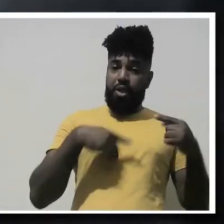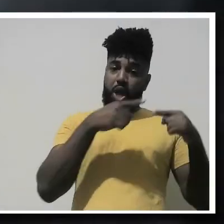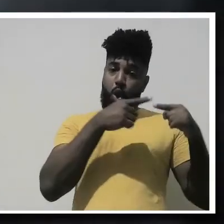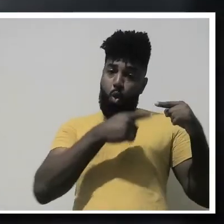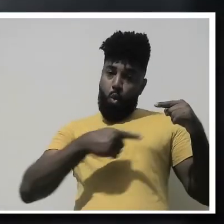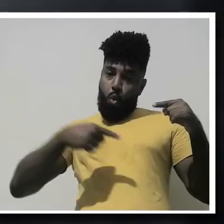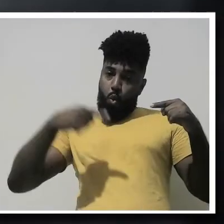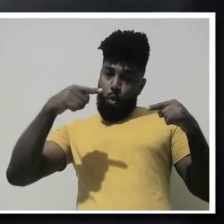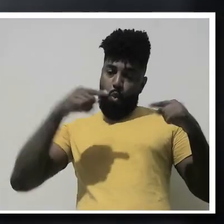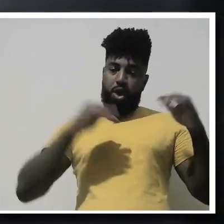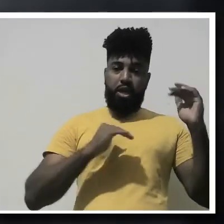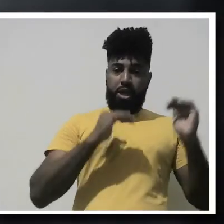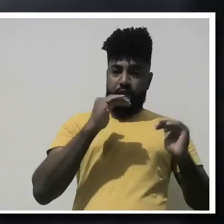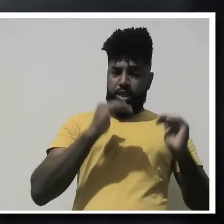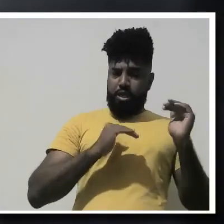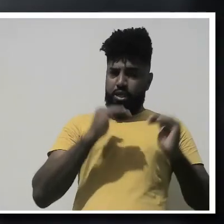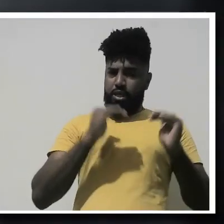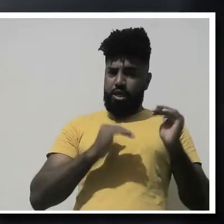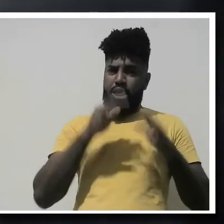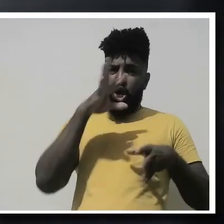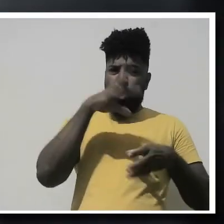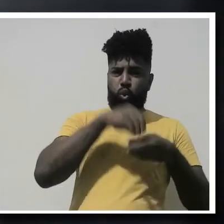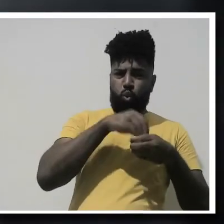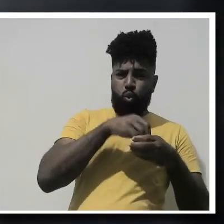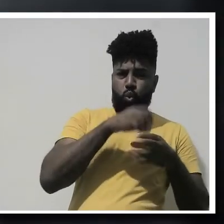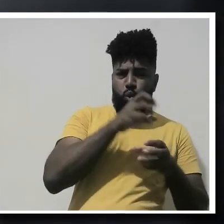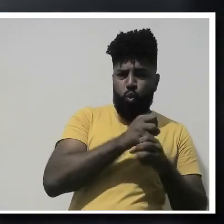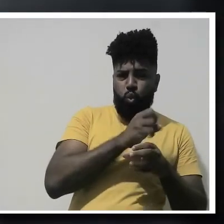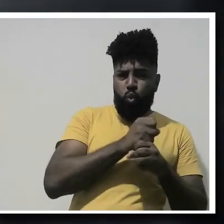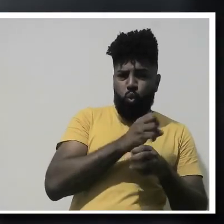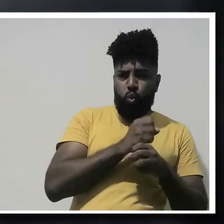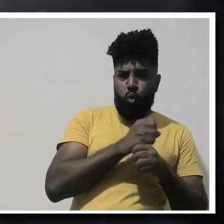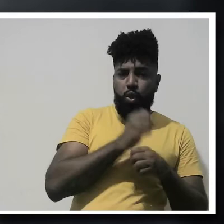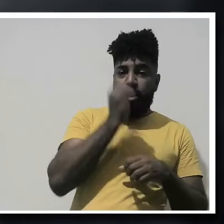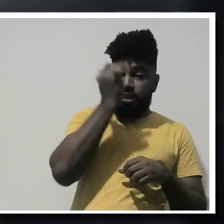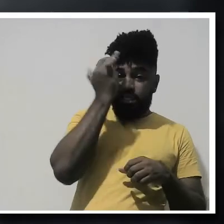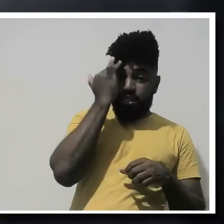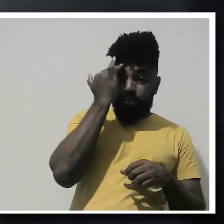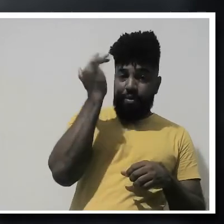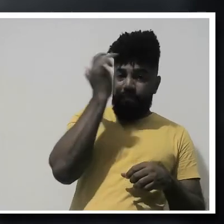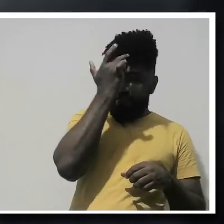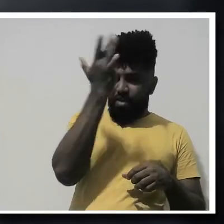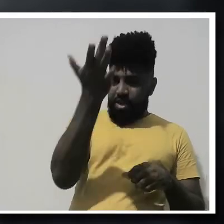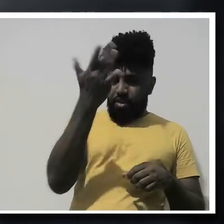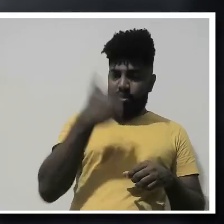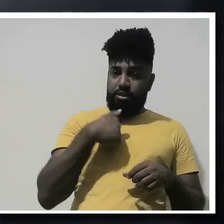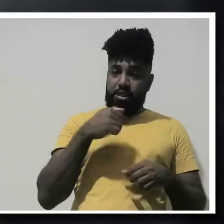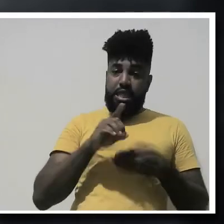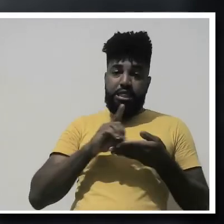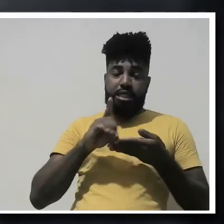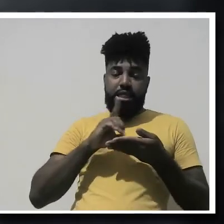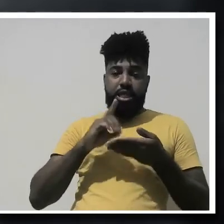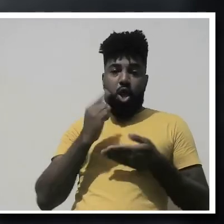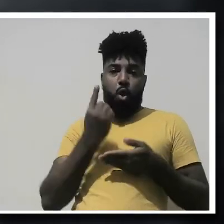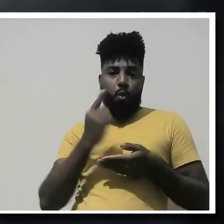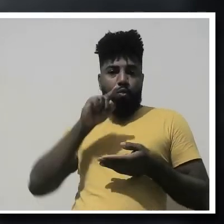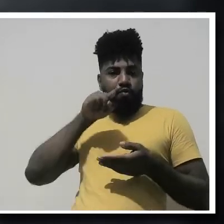Bom, com a nossa curva de calibração aqui, fica bem fácil saber a concentração da Coca-Cola. A densidade que nós obtivemos foi